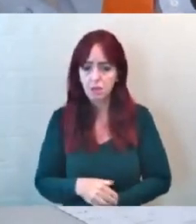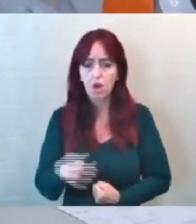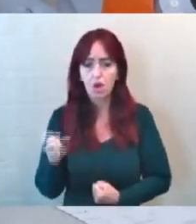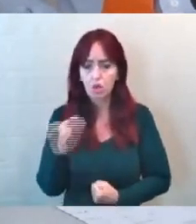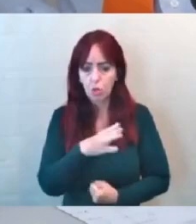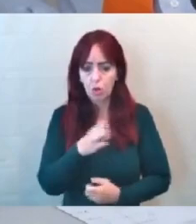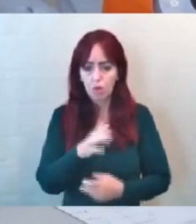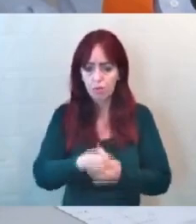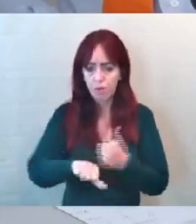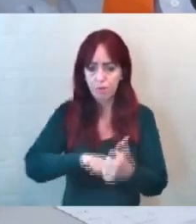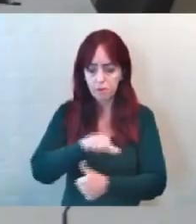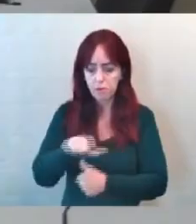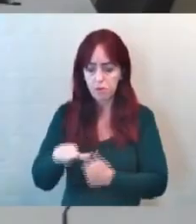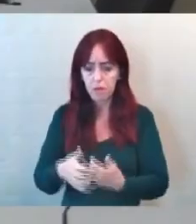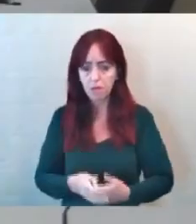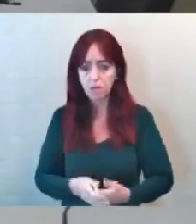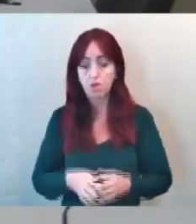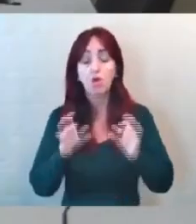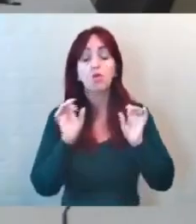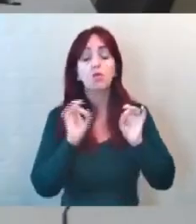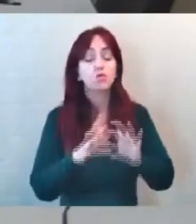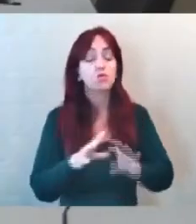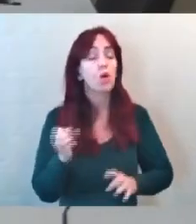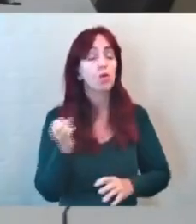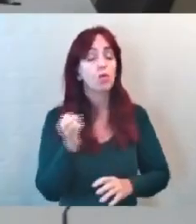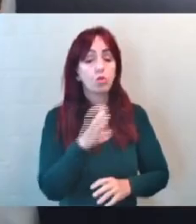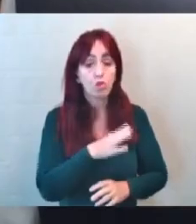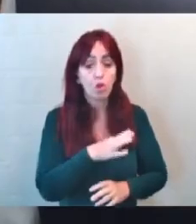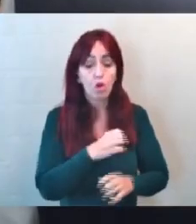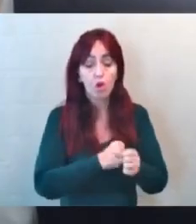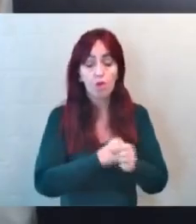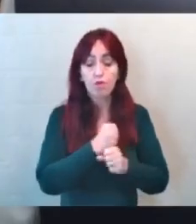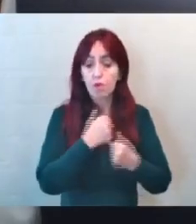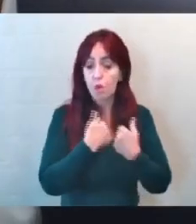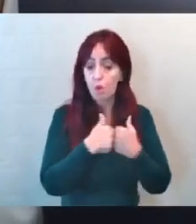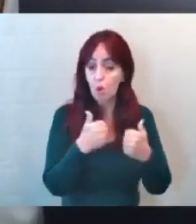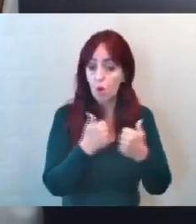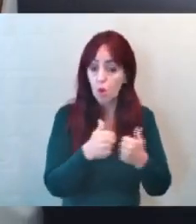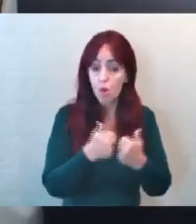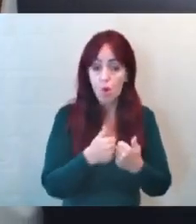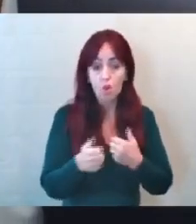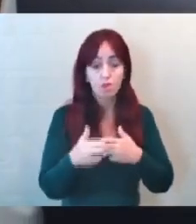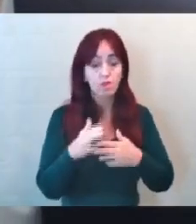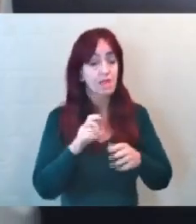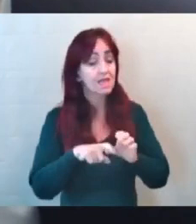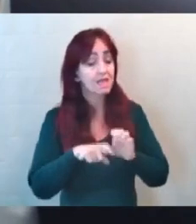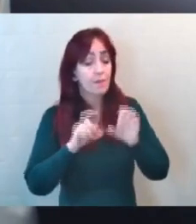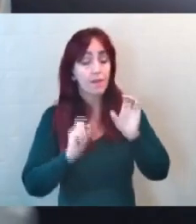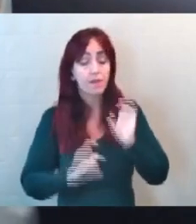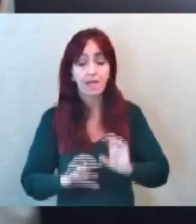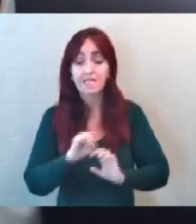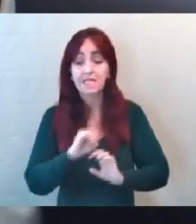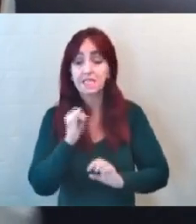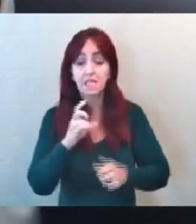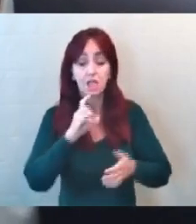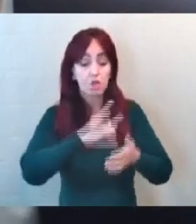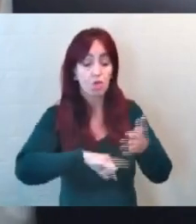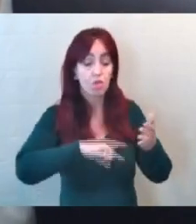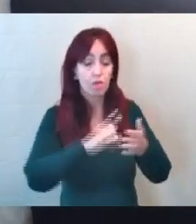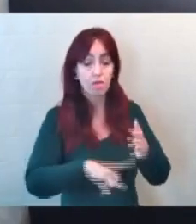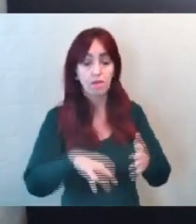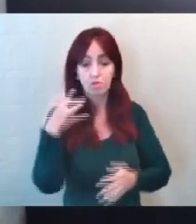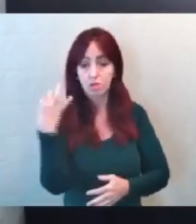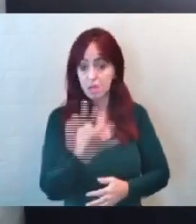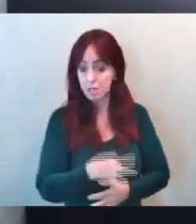2024? Vereadora, eles só circularão, independente de ser 23 ou 24, se toda a documentação estiver correta,